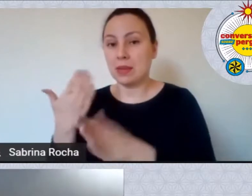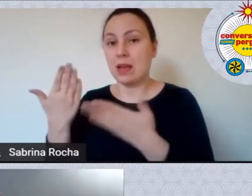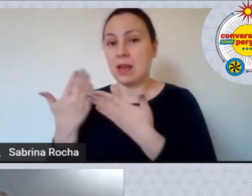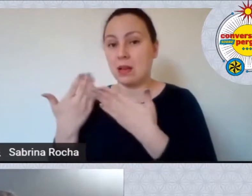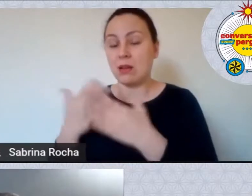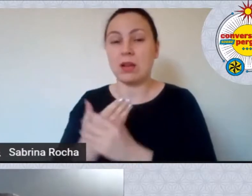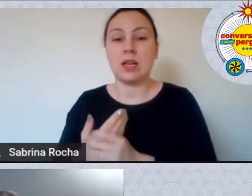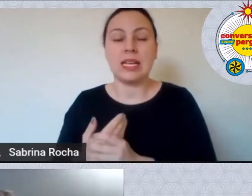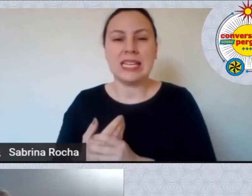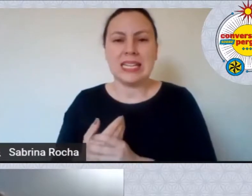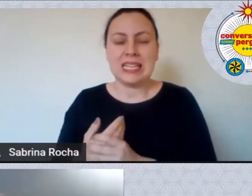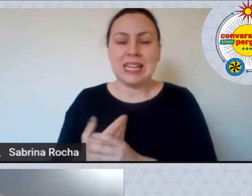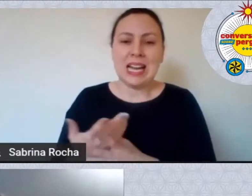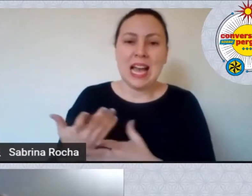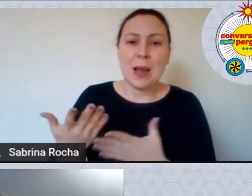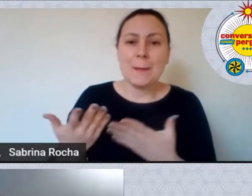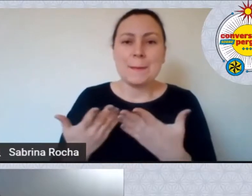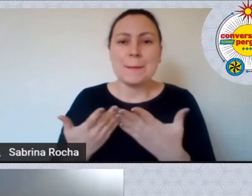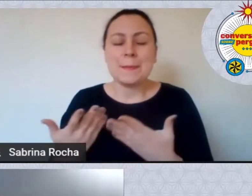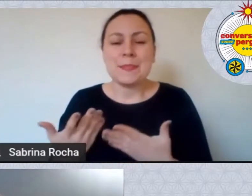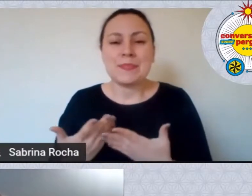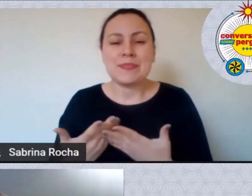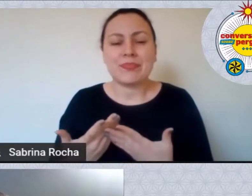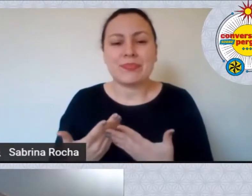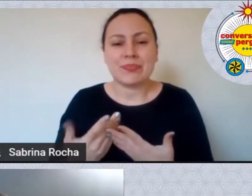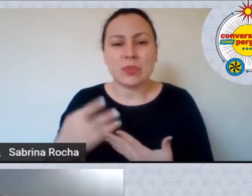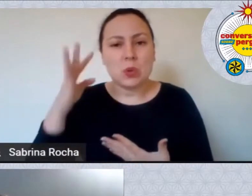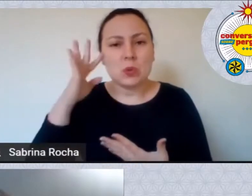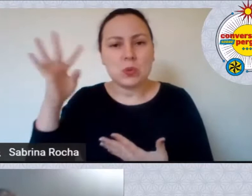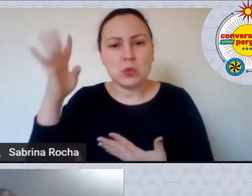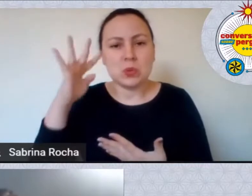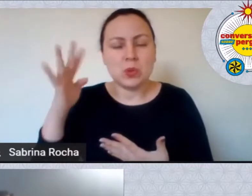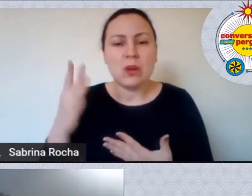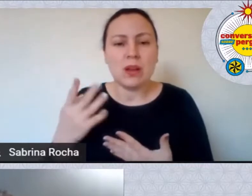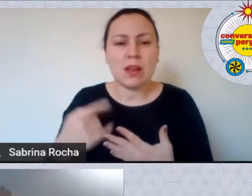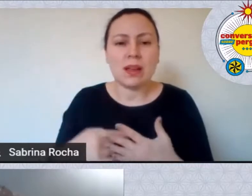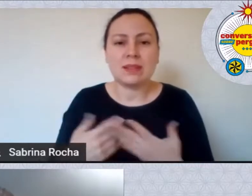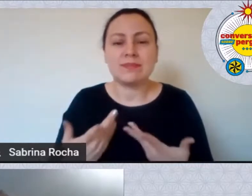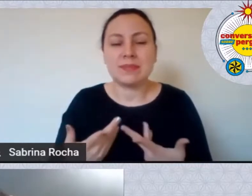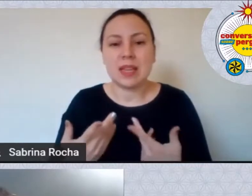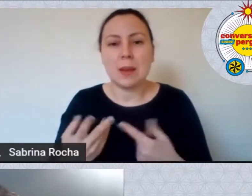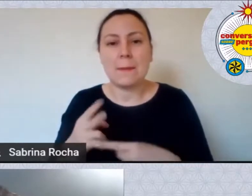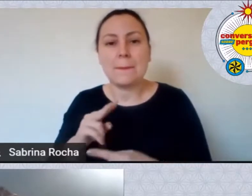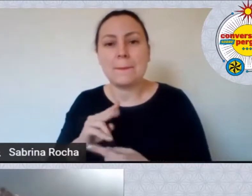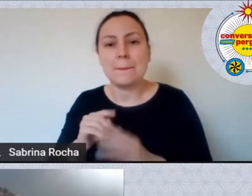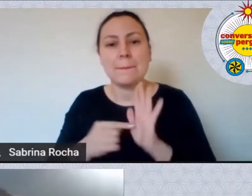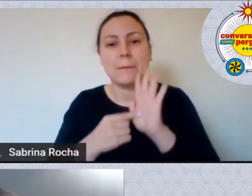de historiar de onde a gente veio. Ele guarda a